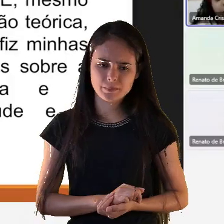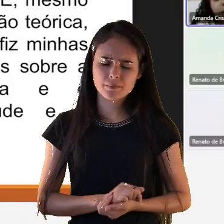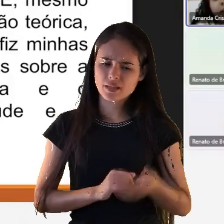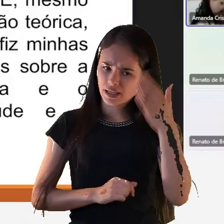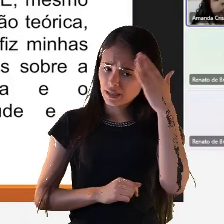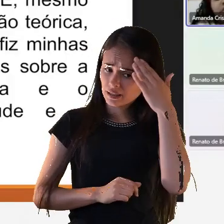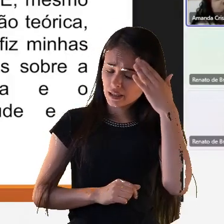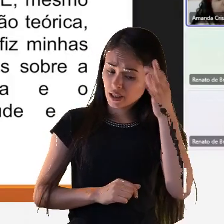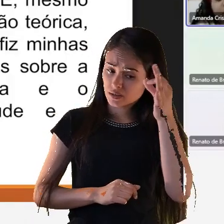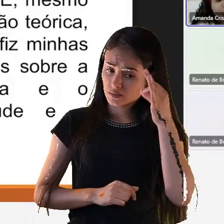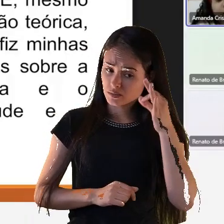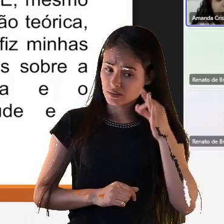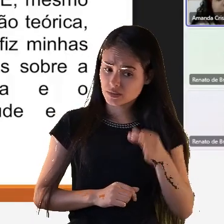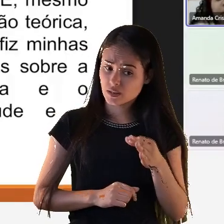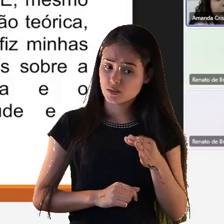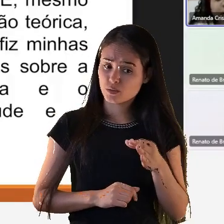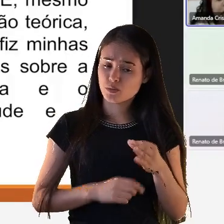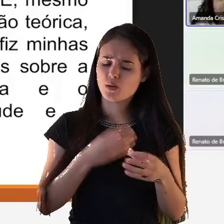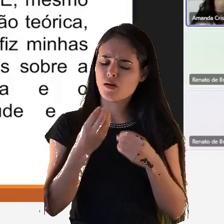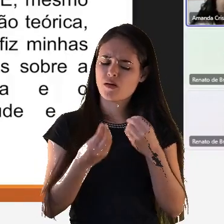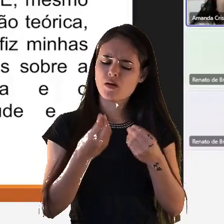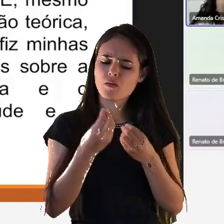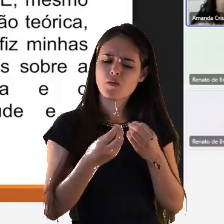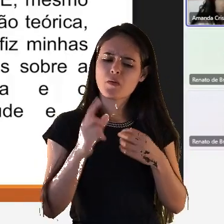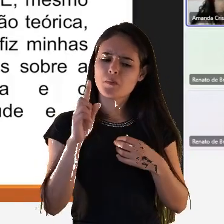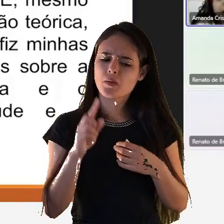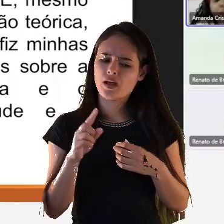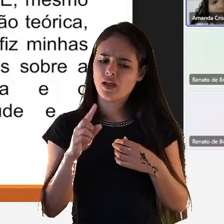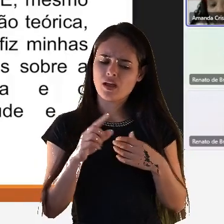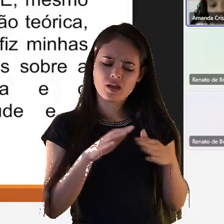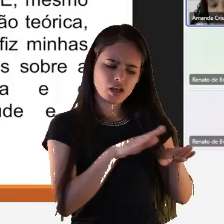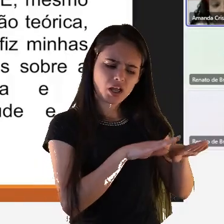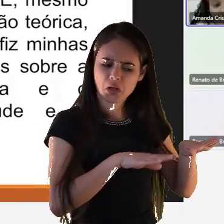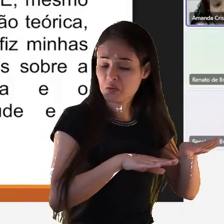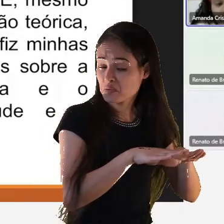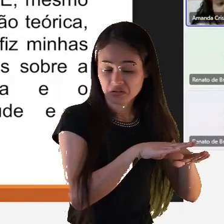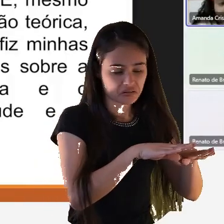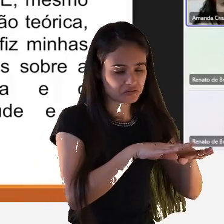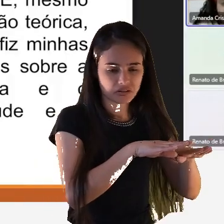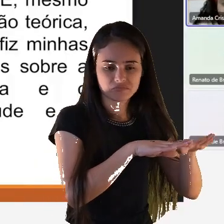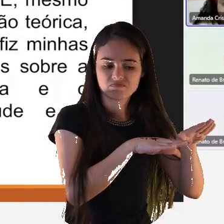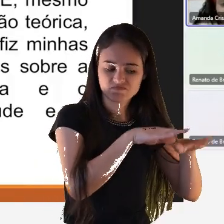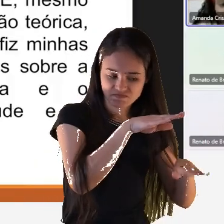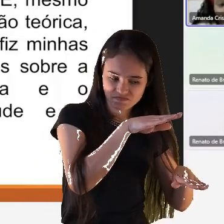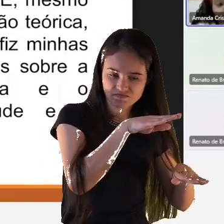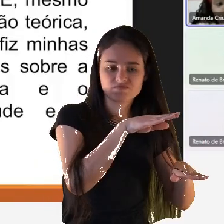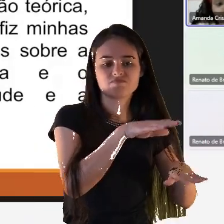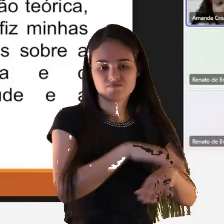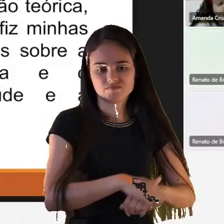questão das desigualdades no trabalho, né? Pode passar, Lelo.